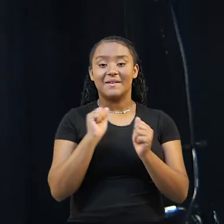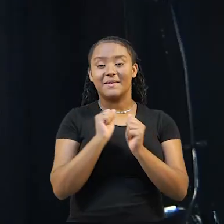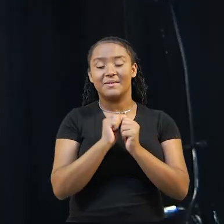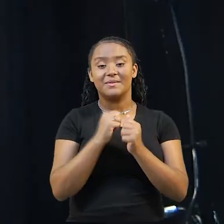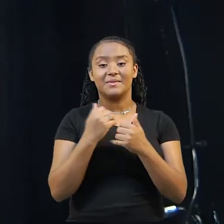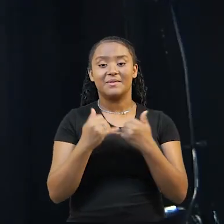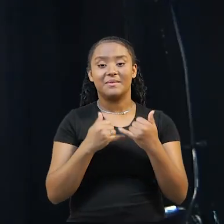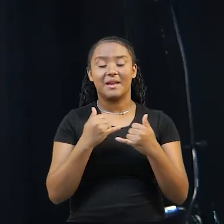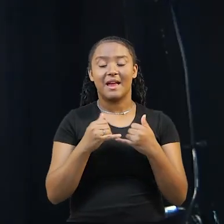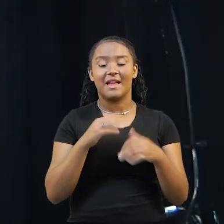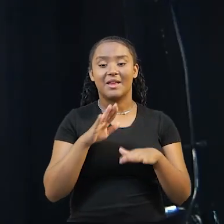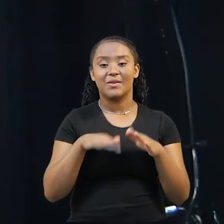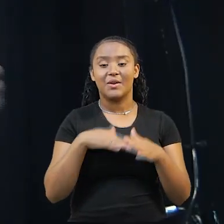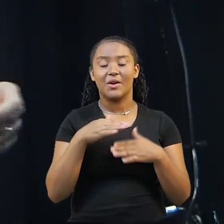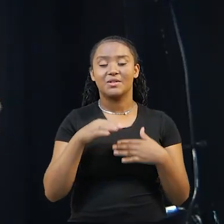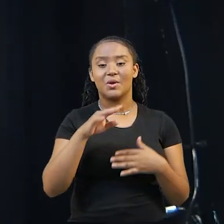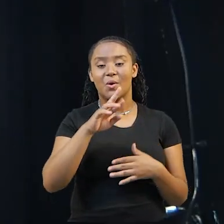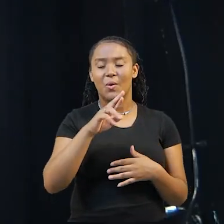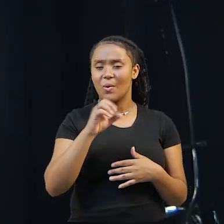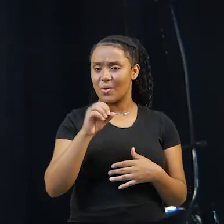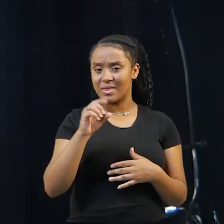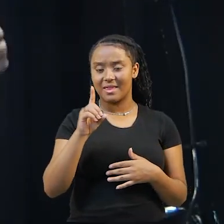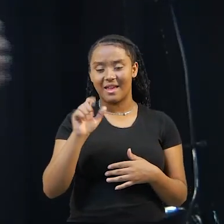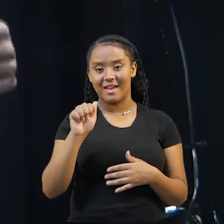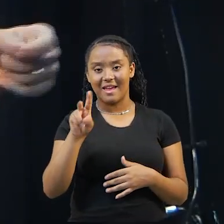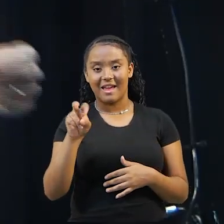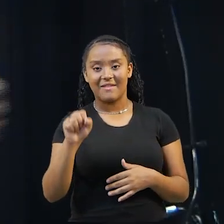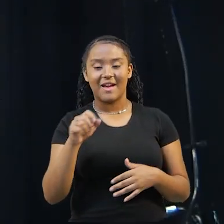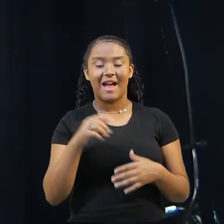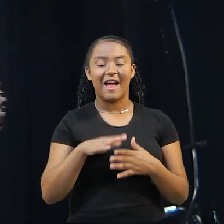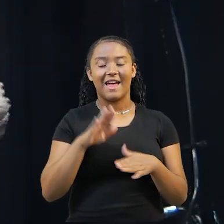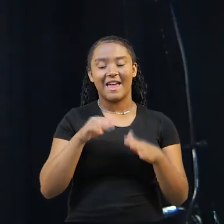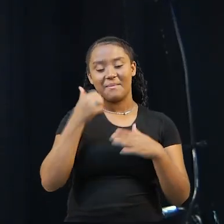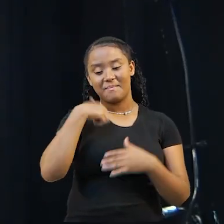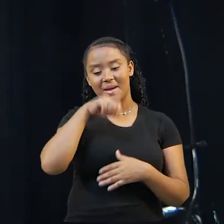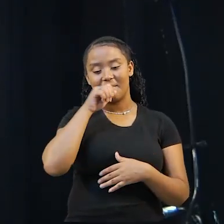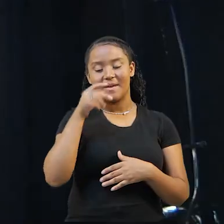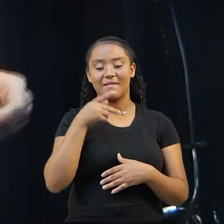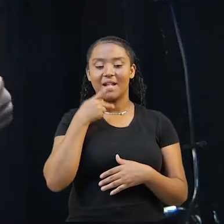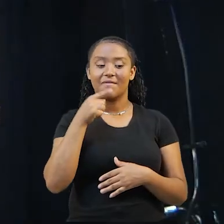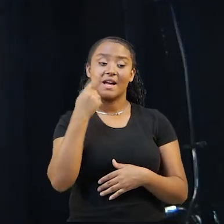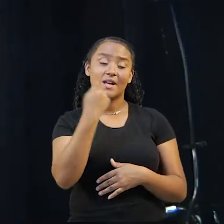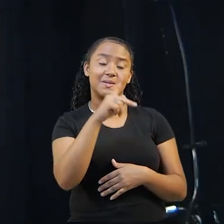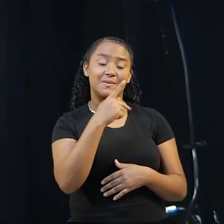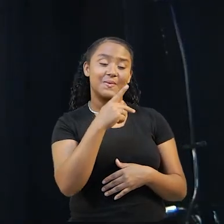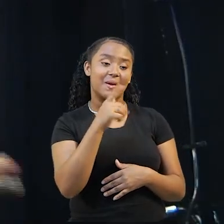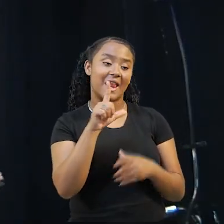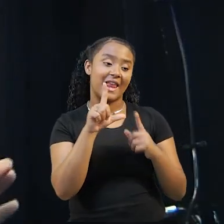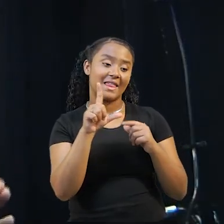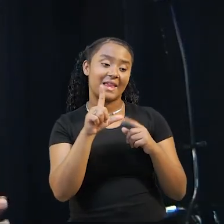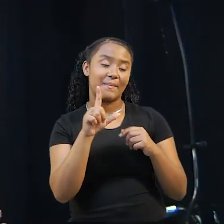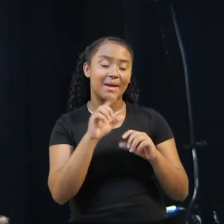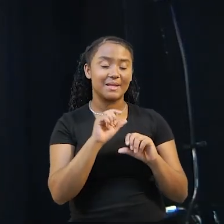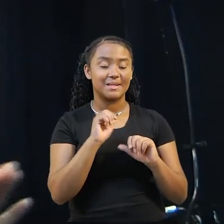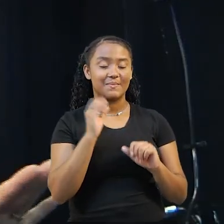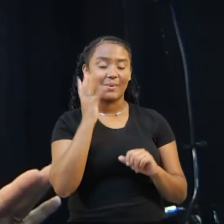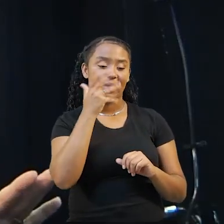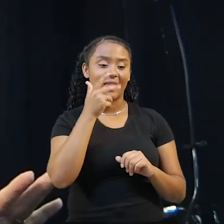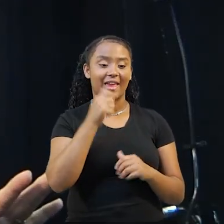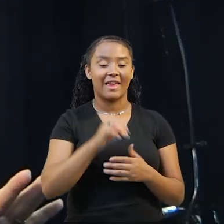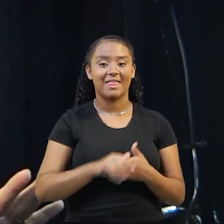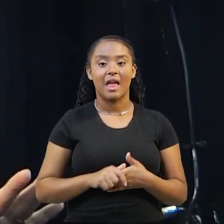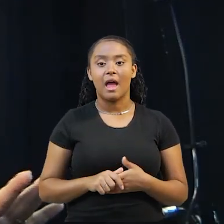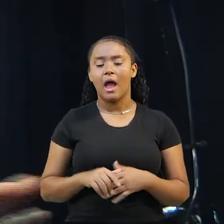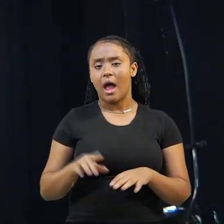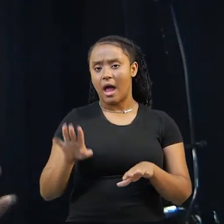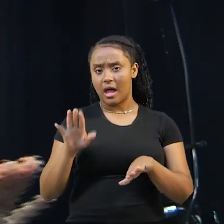falava, sua letra é mais bonita quando eu fui ficando mais velha, então você escreve para mim as provas e os trabalhos. E aí a gente falava, não, ninguém aqui vai